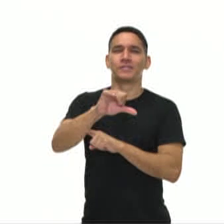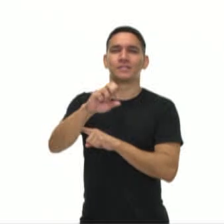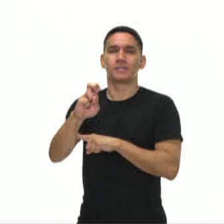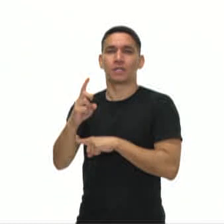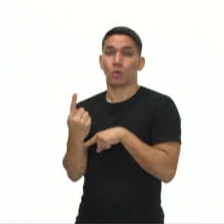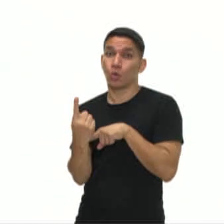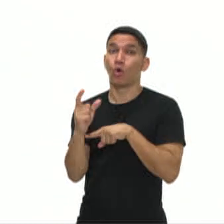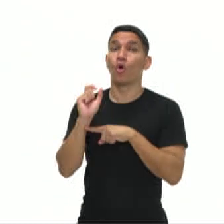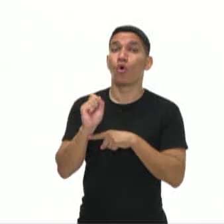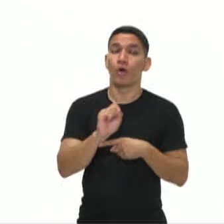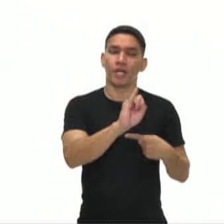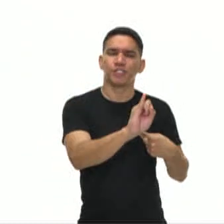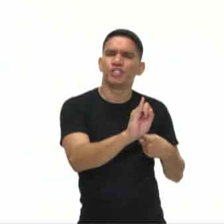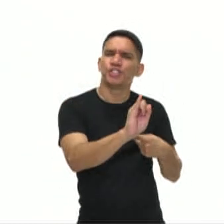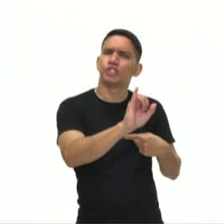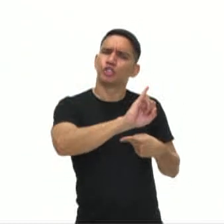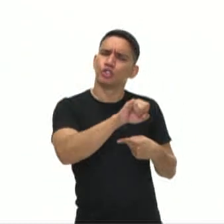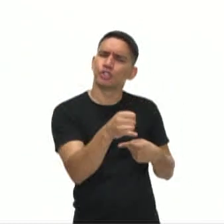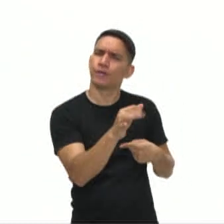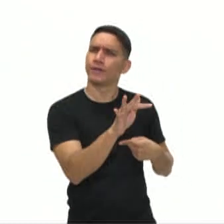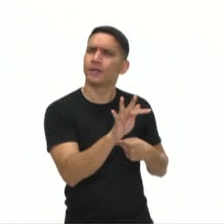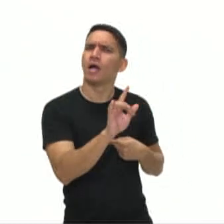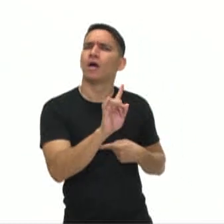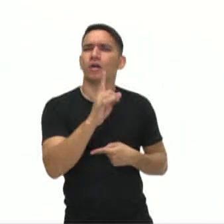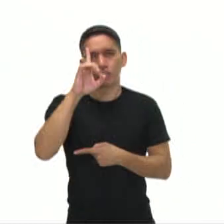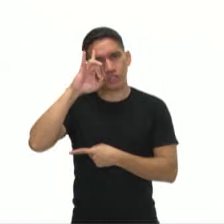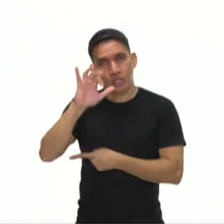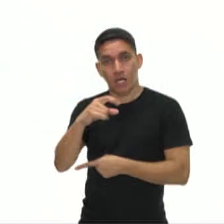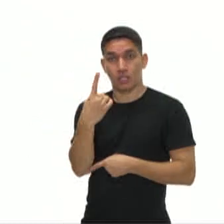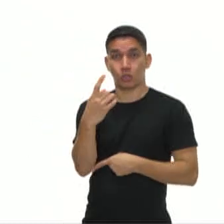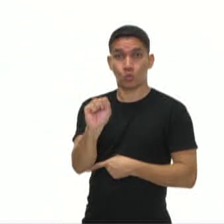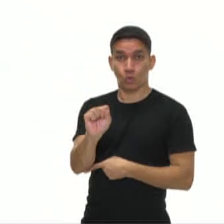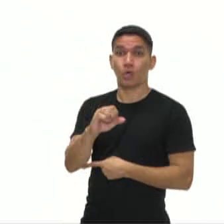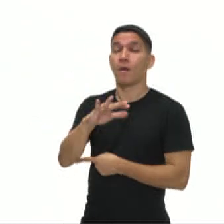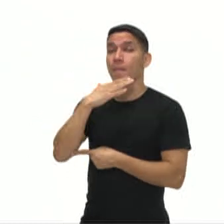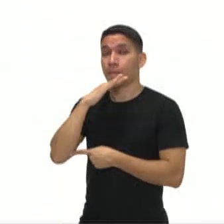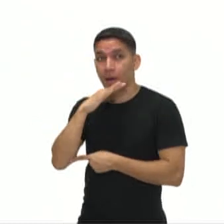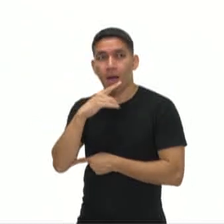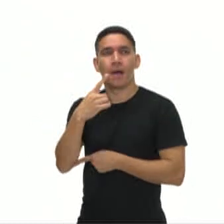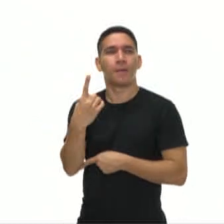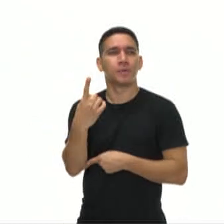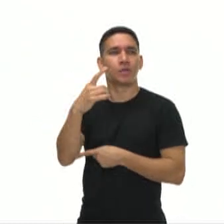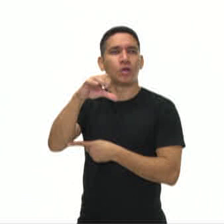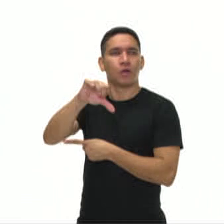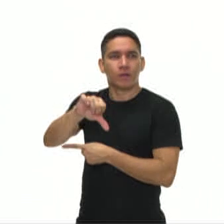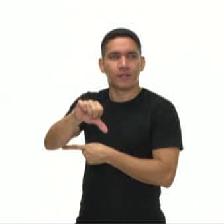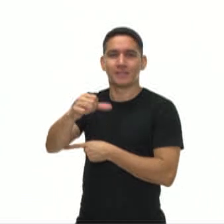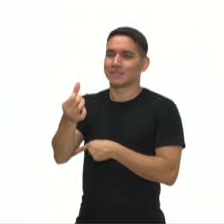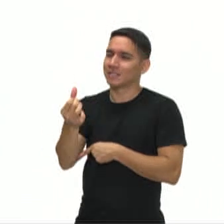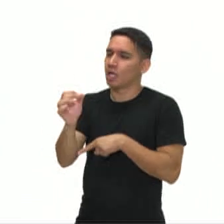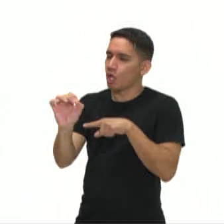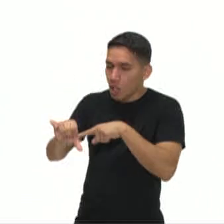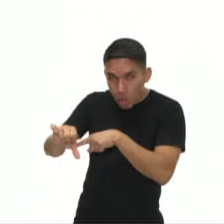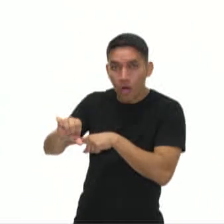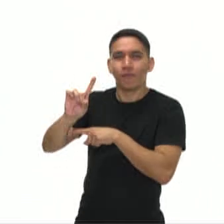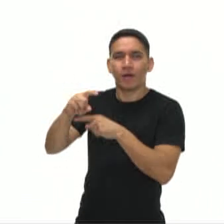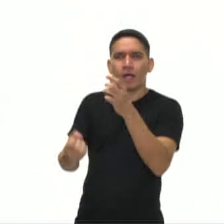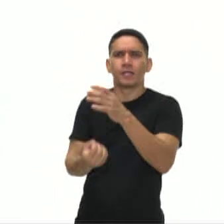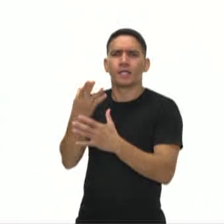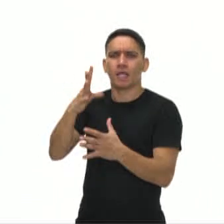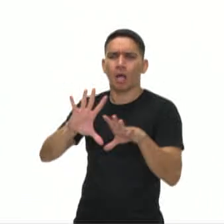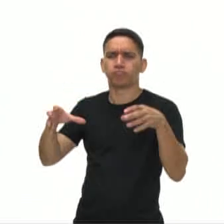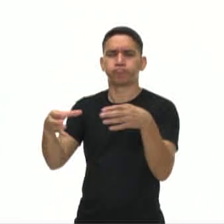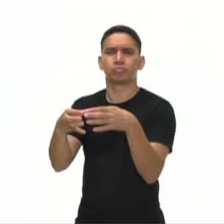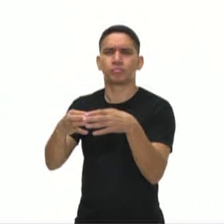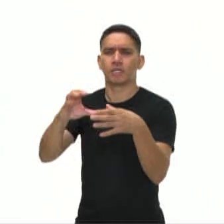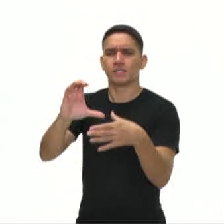1951, a IJF, em 18 de março de 69, foi fundada a Confederação Brasileira de Judô, a